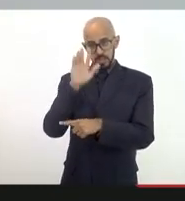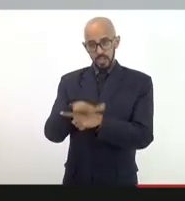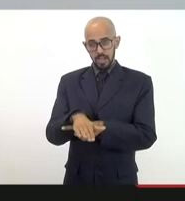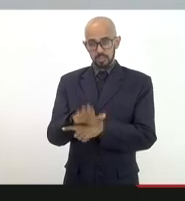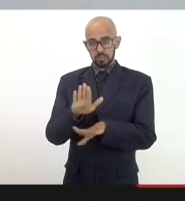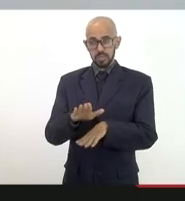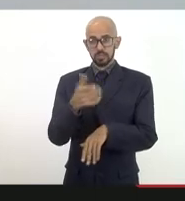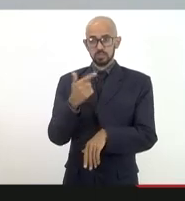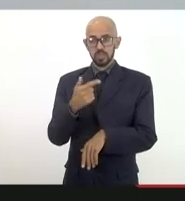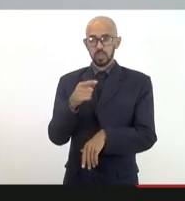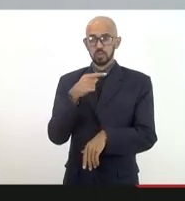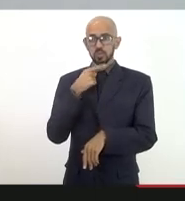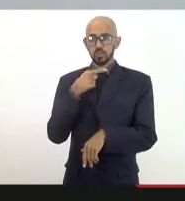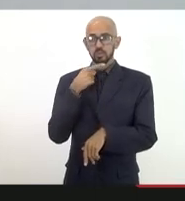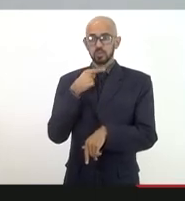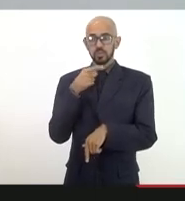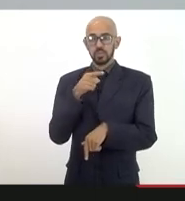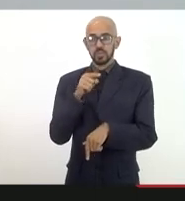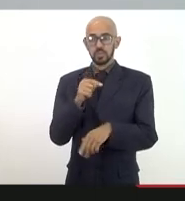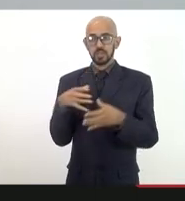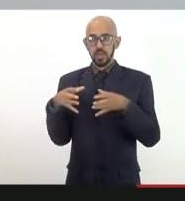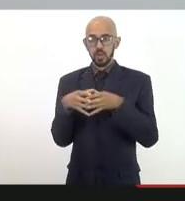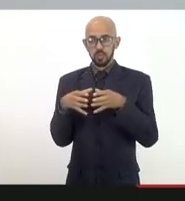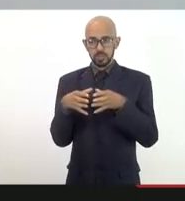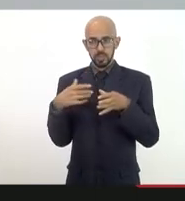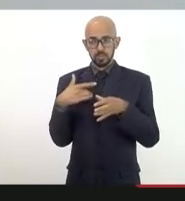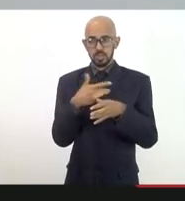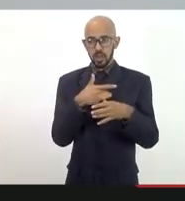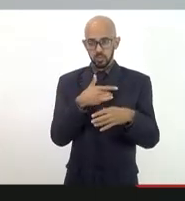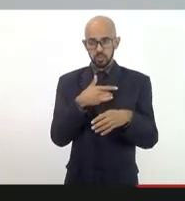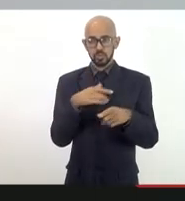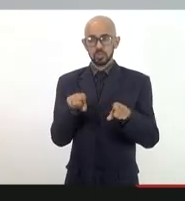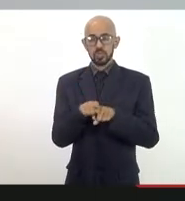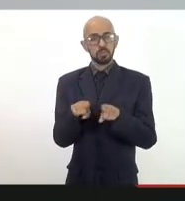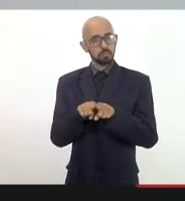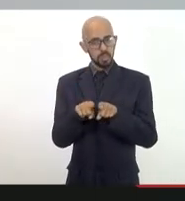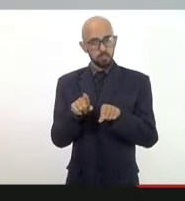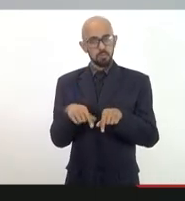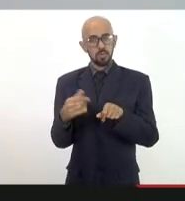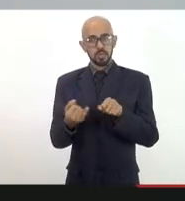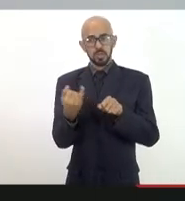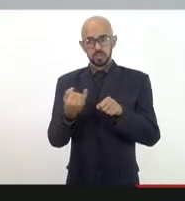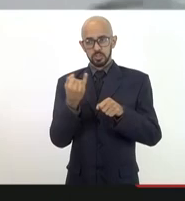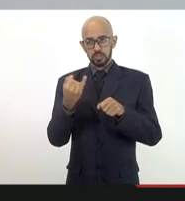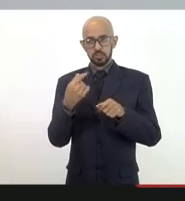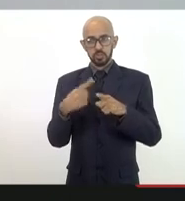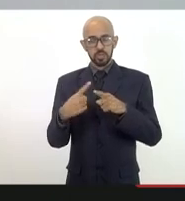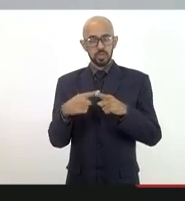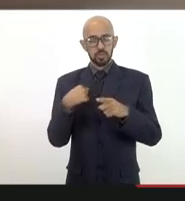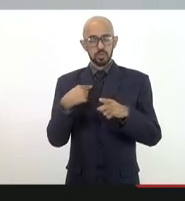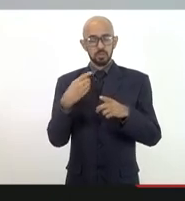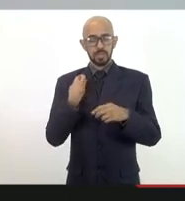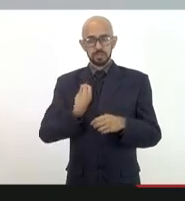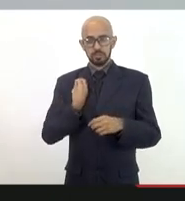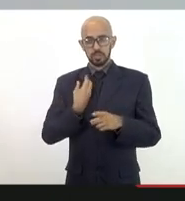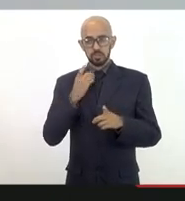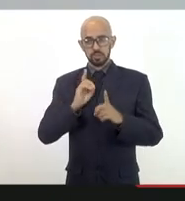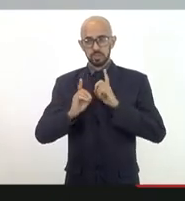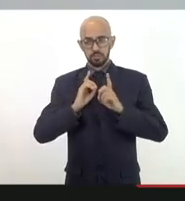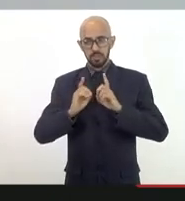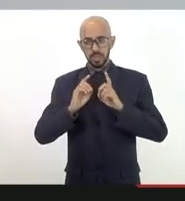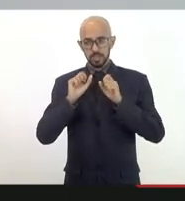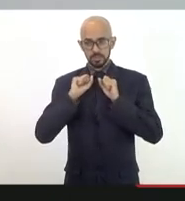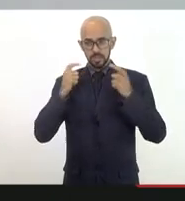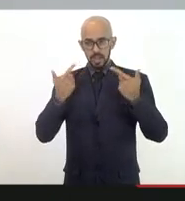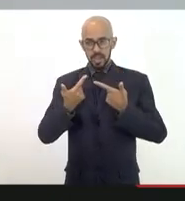como membro da Comissão de Saúde, e porque tenho participado também dos debates e das iniciativas que a Alerj, em diálogo com a